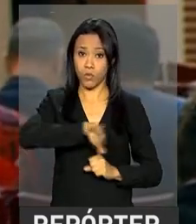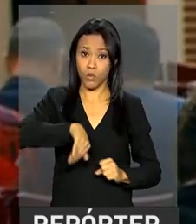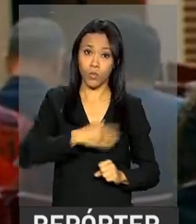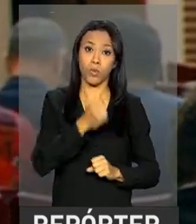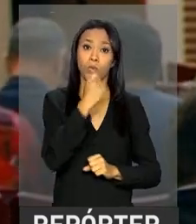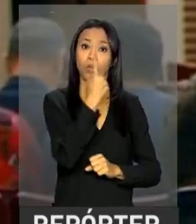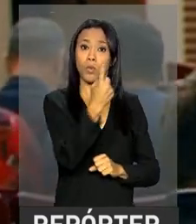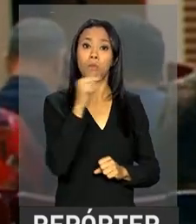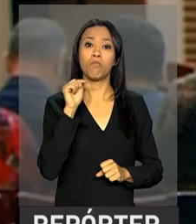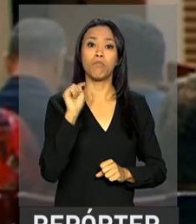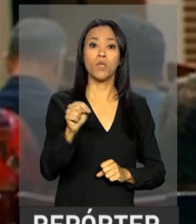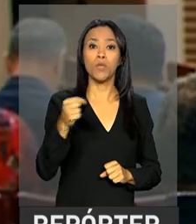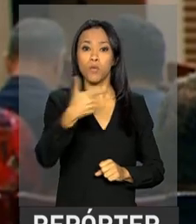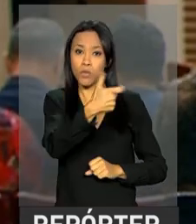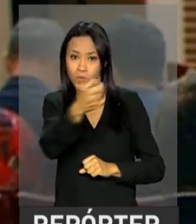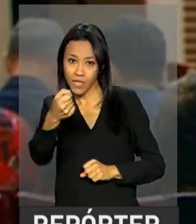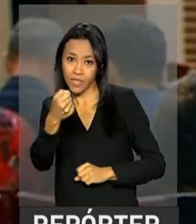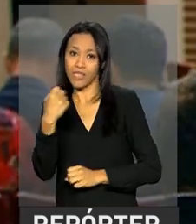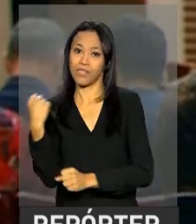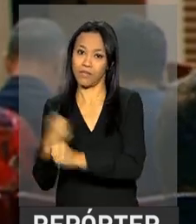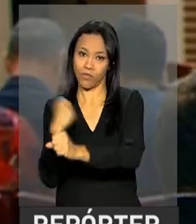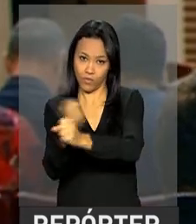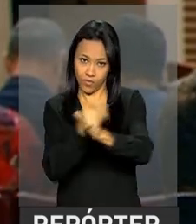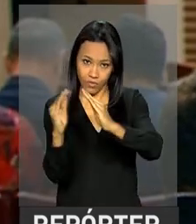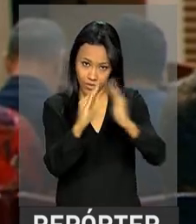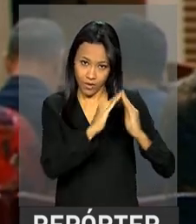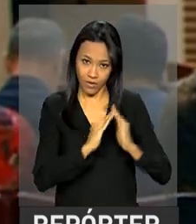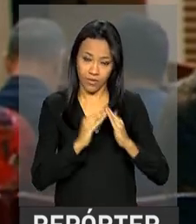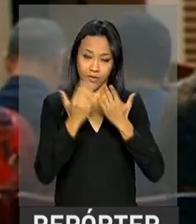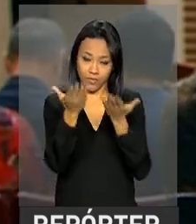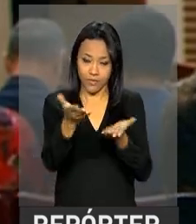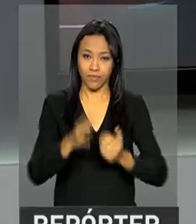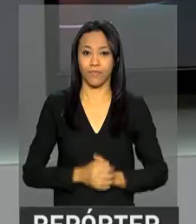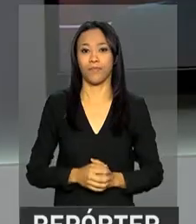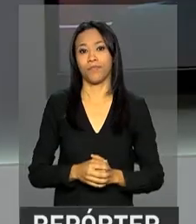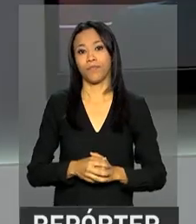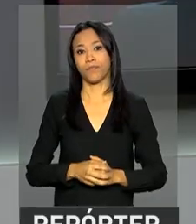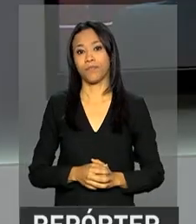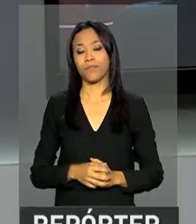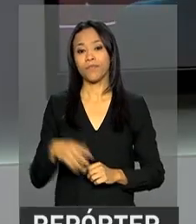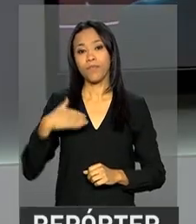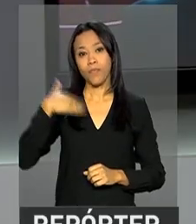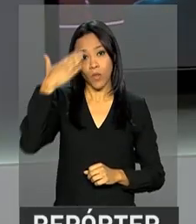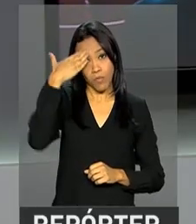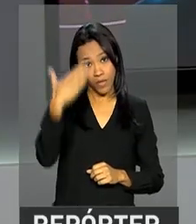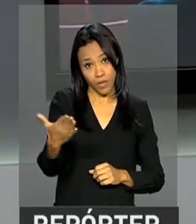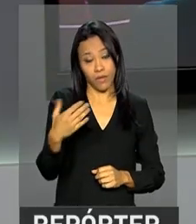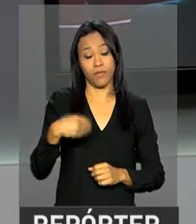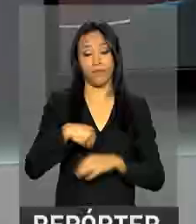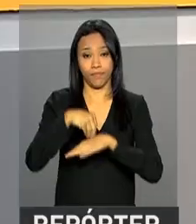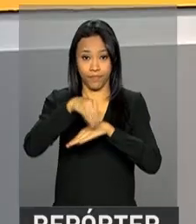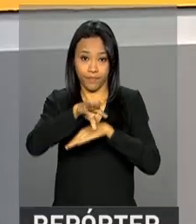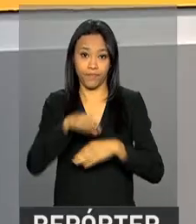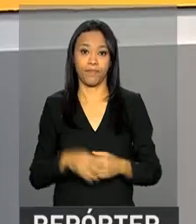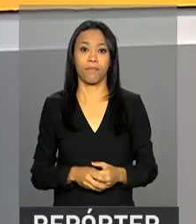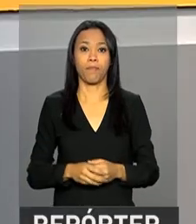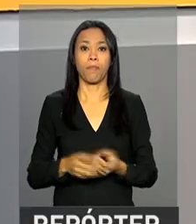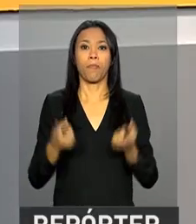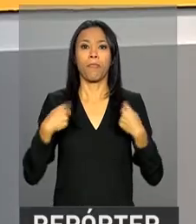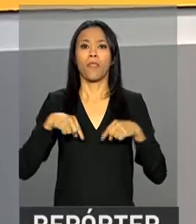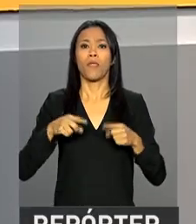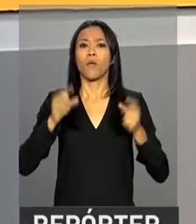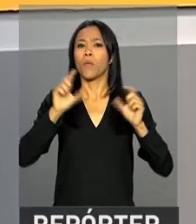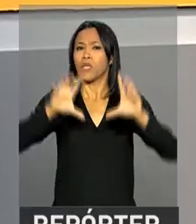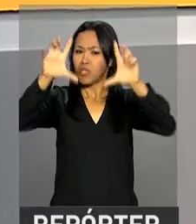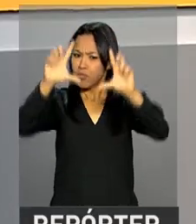1.200 unidades habitacionais. Voltamos ao estúdio. Obrigada pelas informações, Natália.